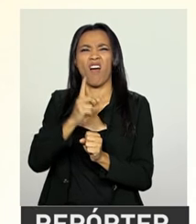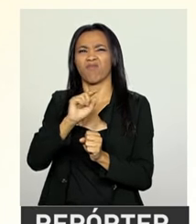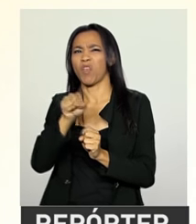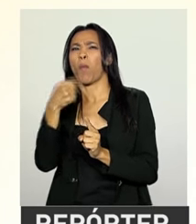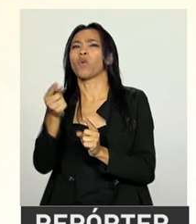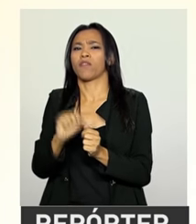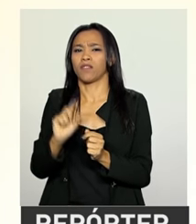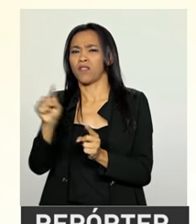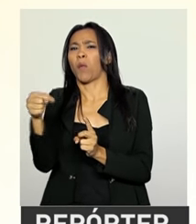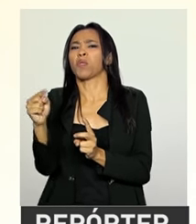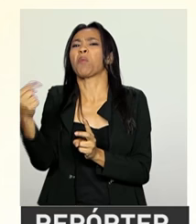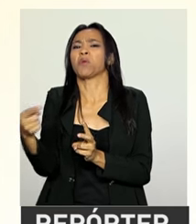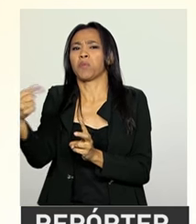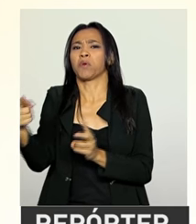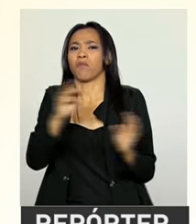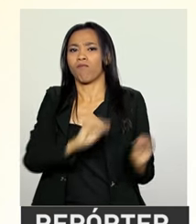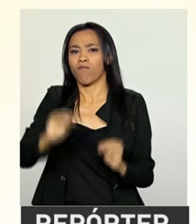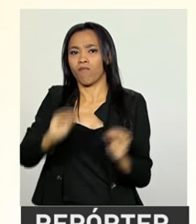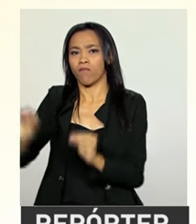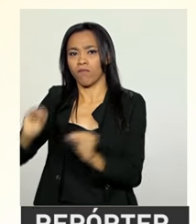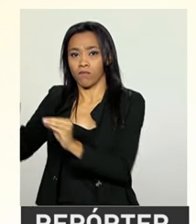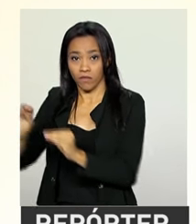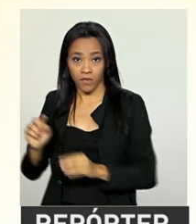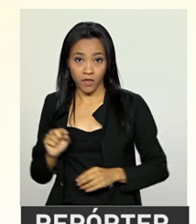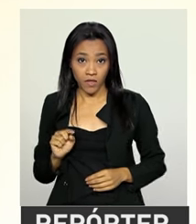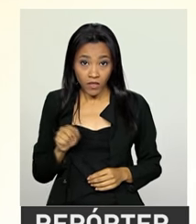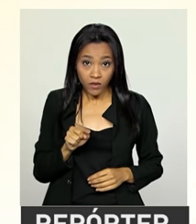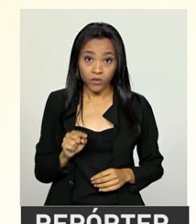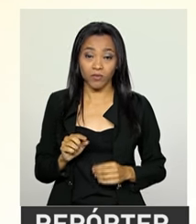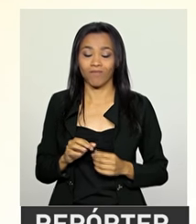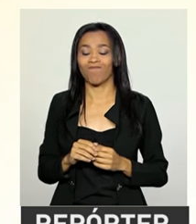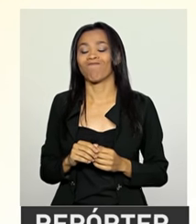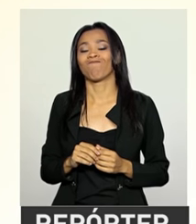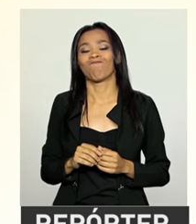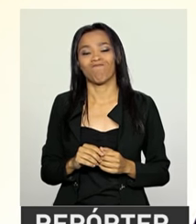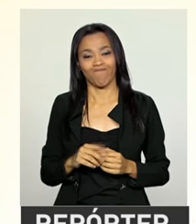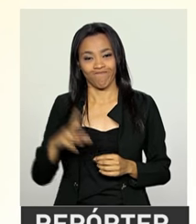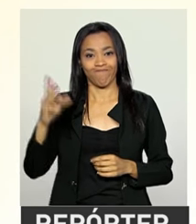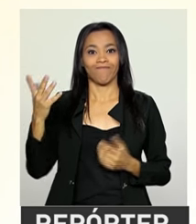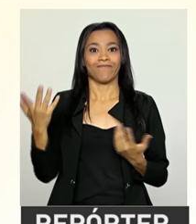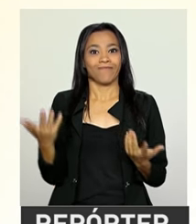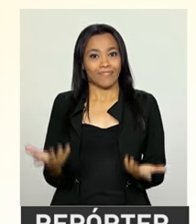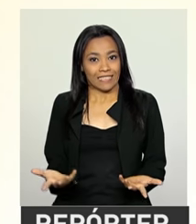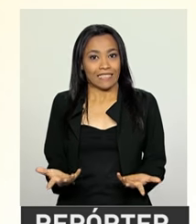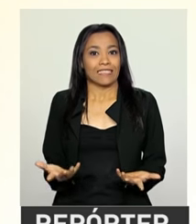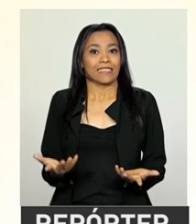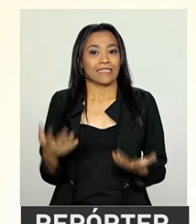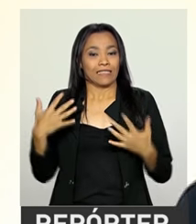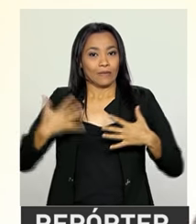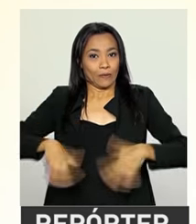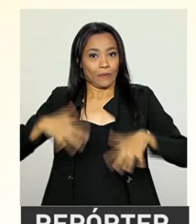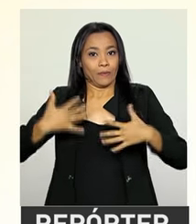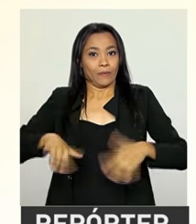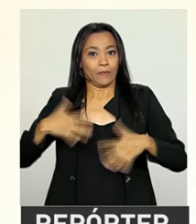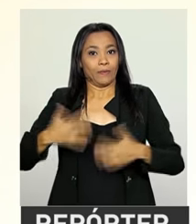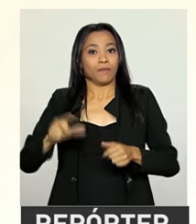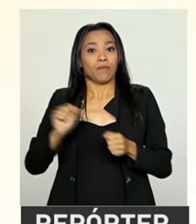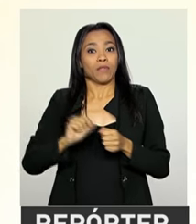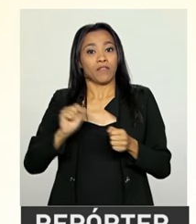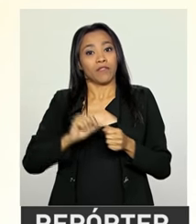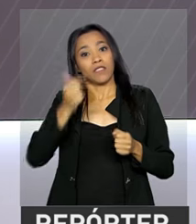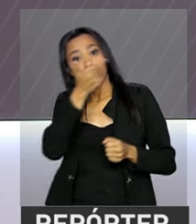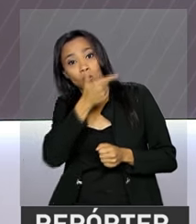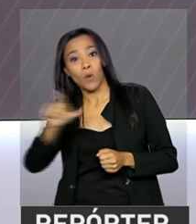mais 2 anos, essa janela se fecha. E aí nós teremos que fazer uma reforma de outra